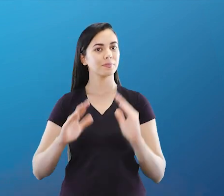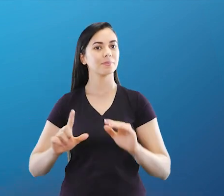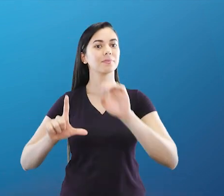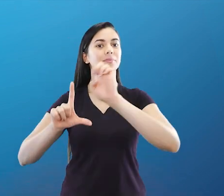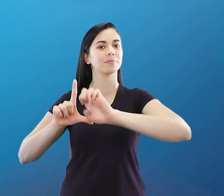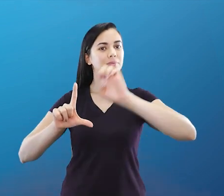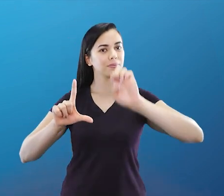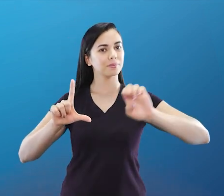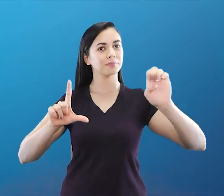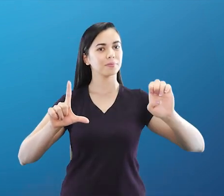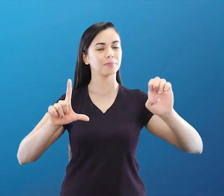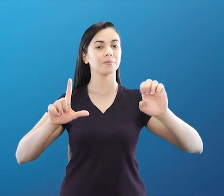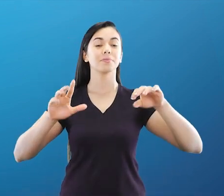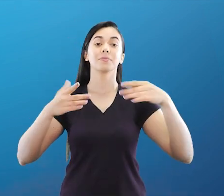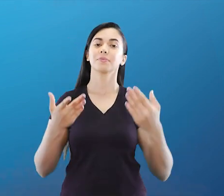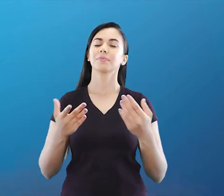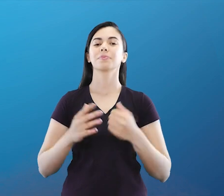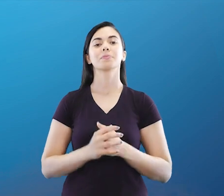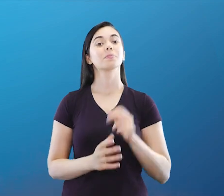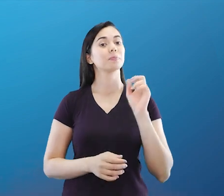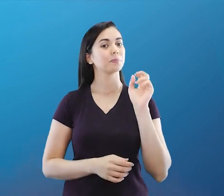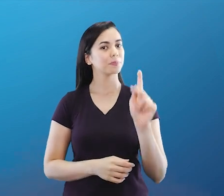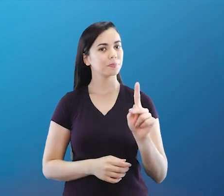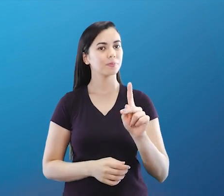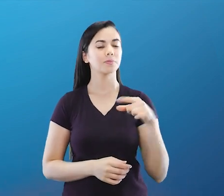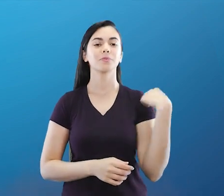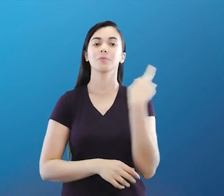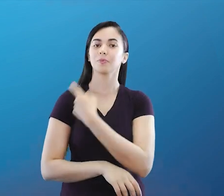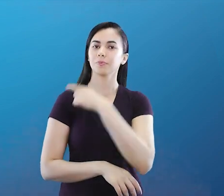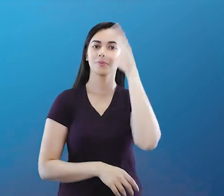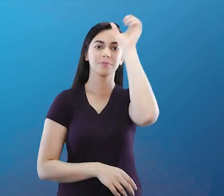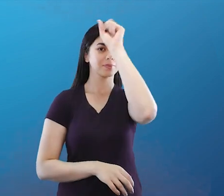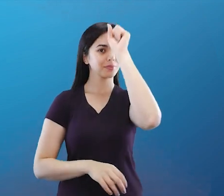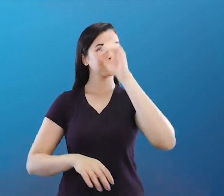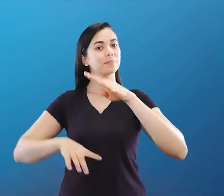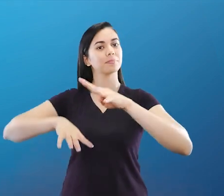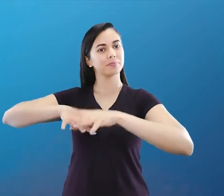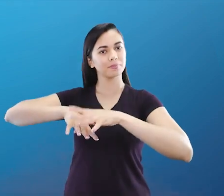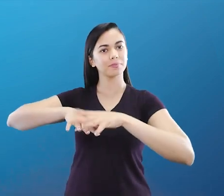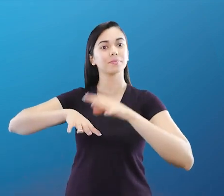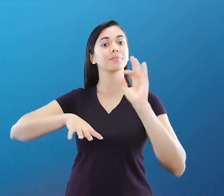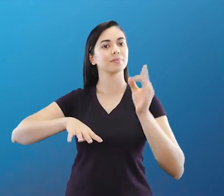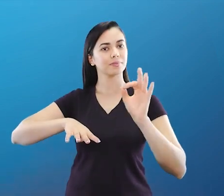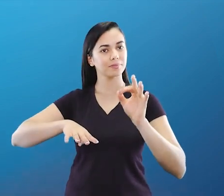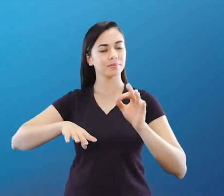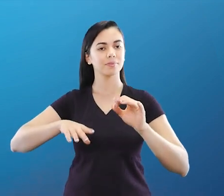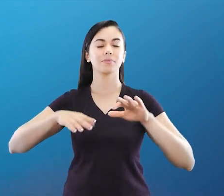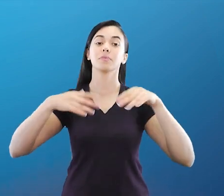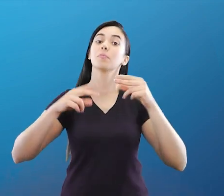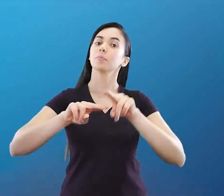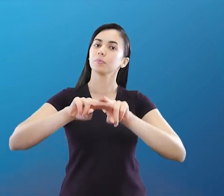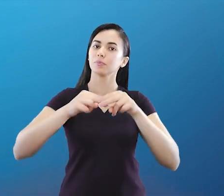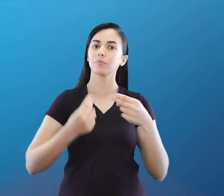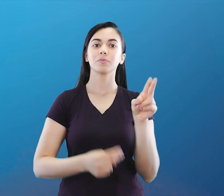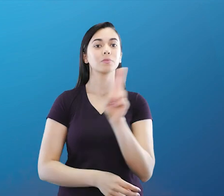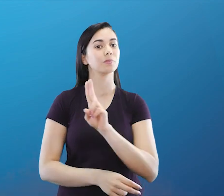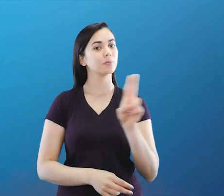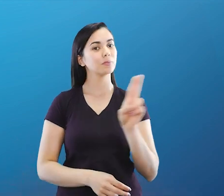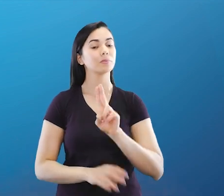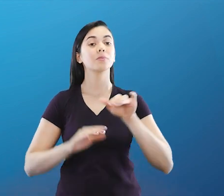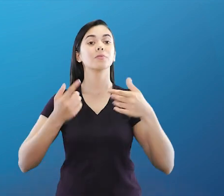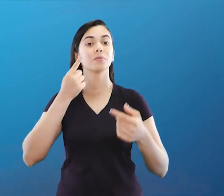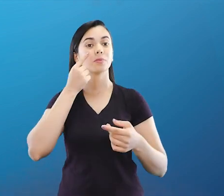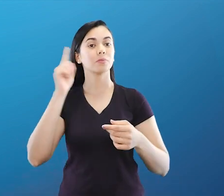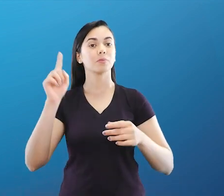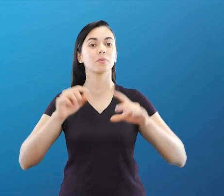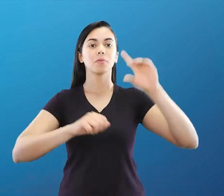analisando dados estatísticos, tá bom? Que a gente aprende em matemática. Por isso, o nome da nossa aula é